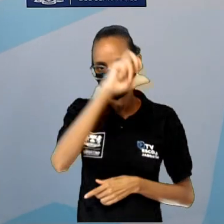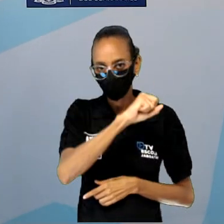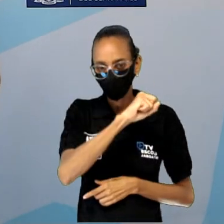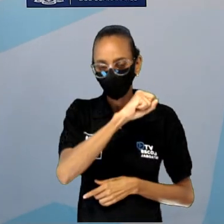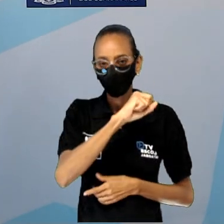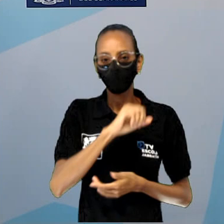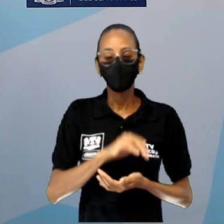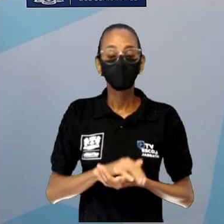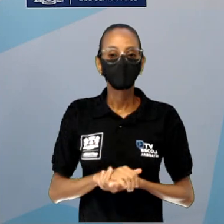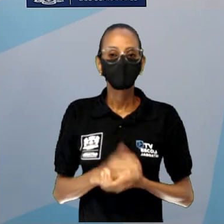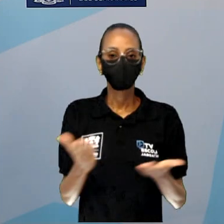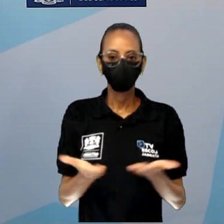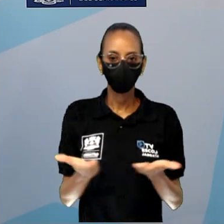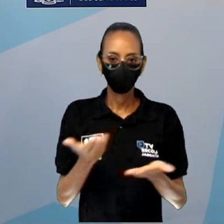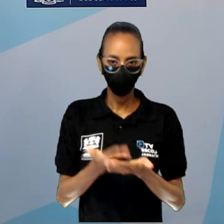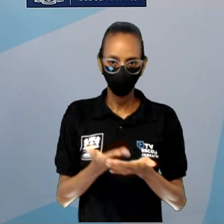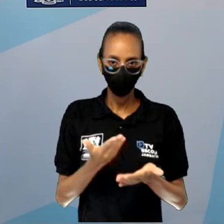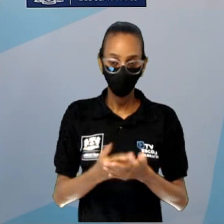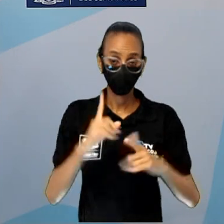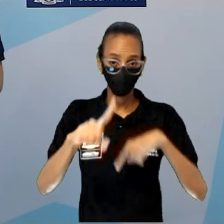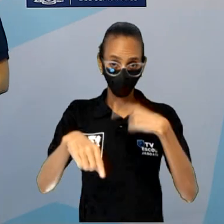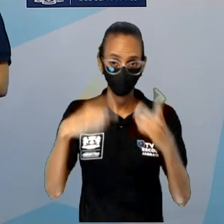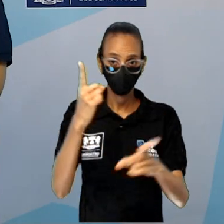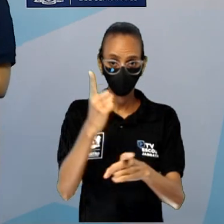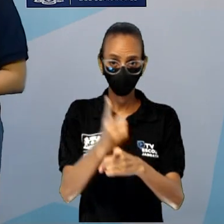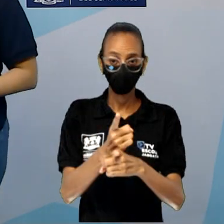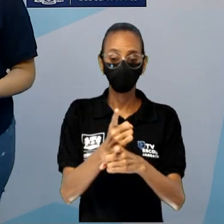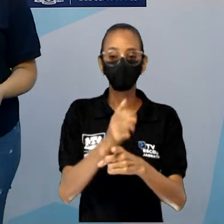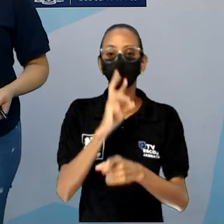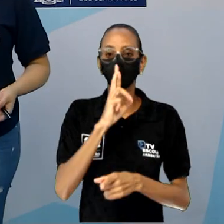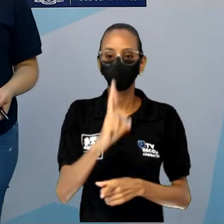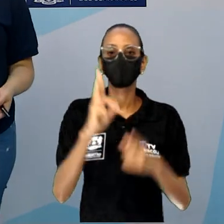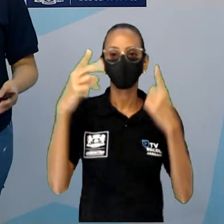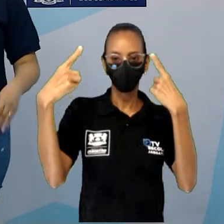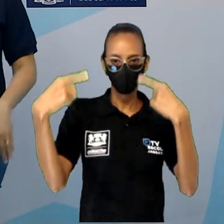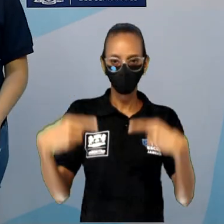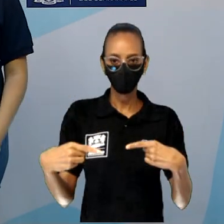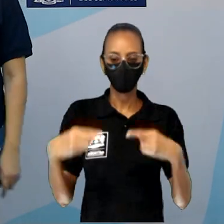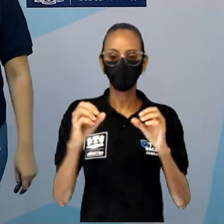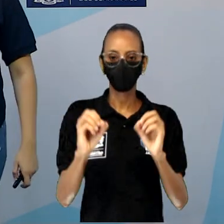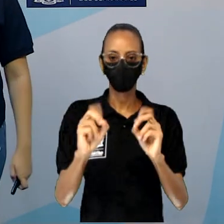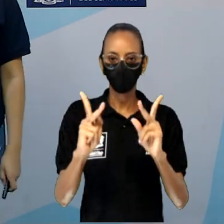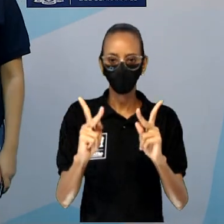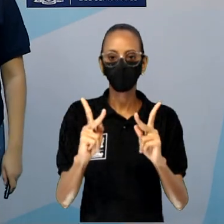aula. E aí a gente vai se ver na próxima aula com a resolução desse desafio, tá bom?